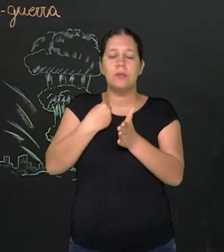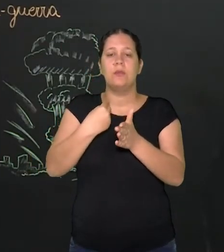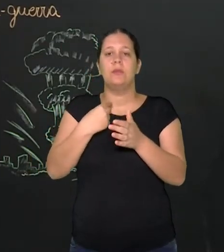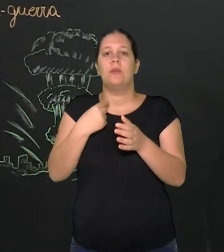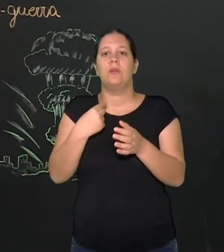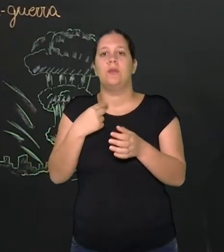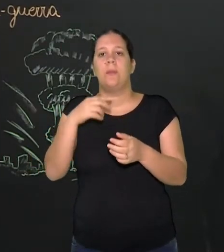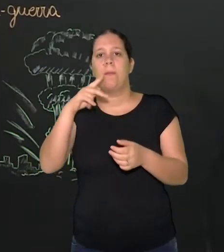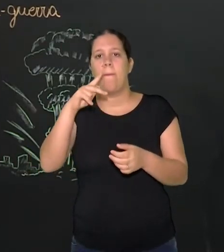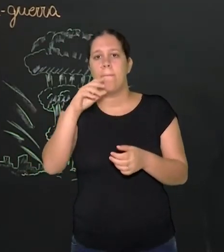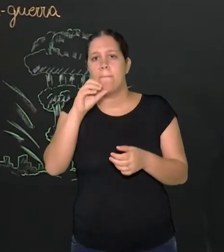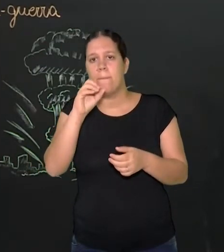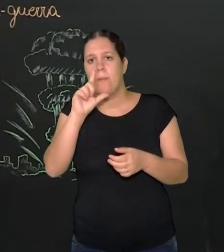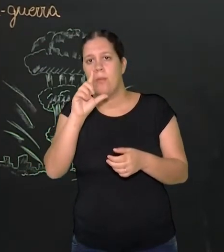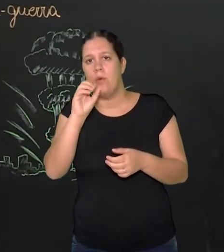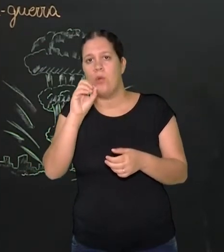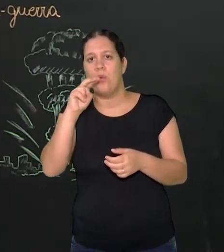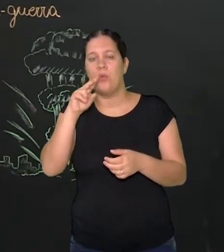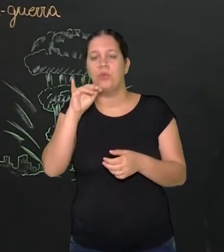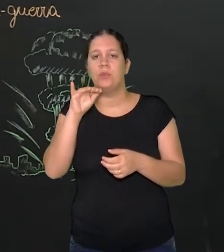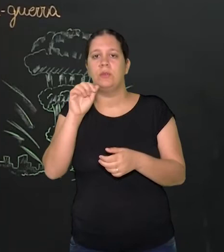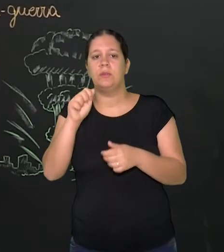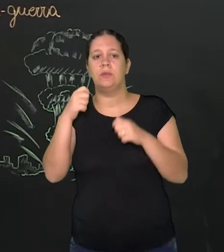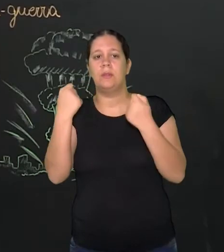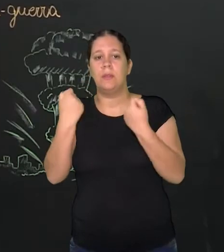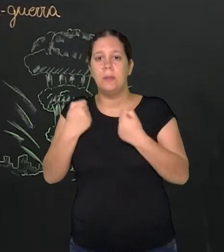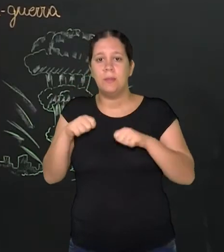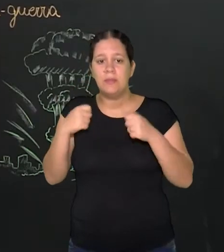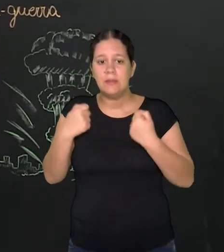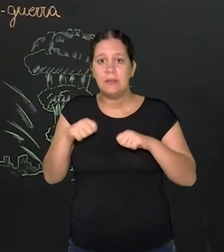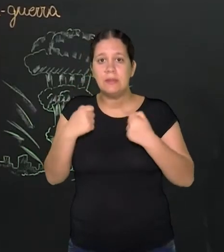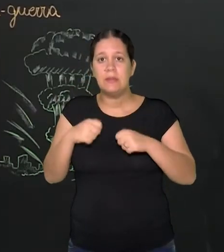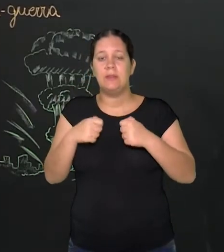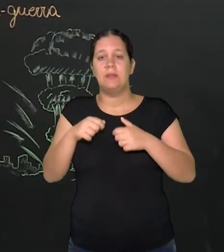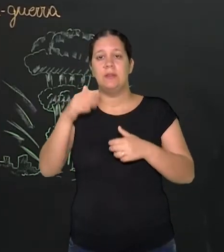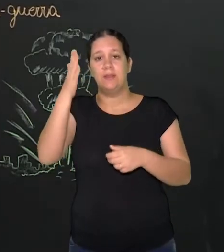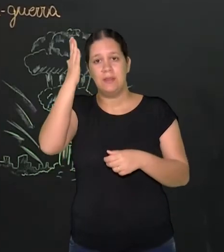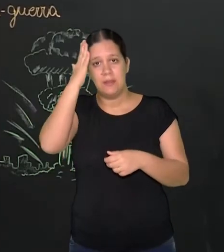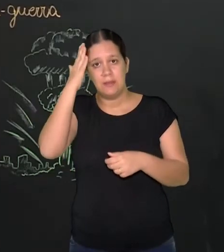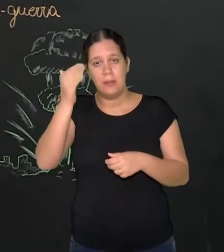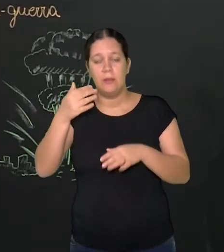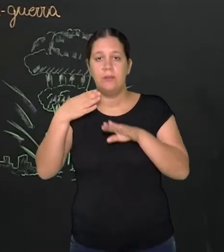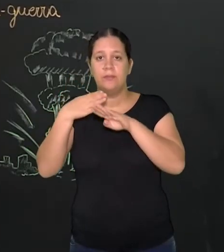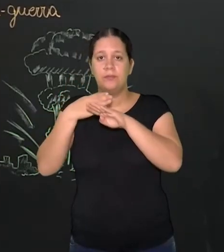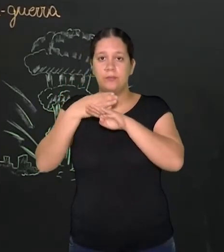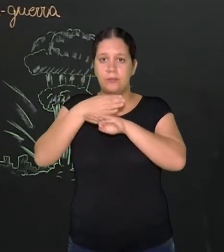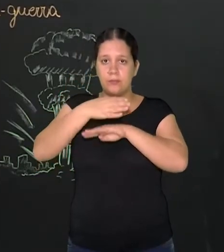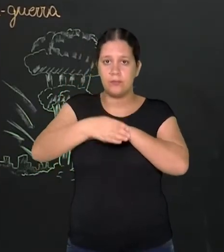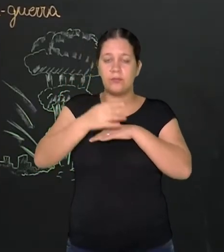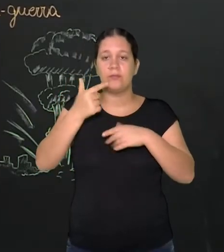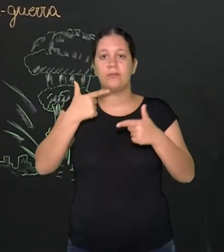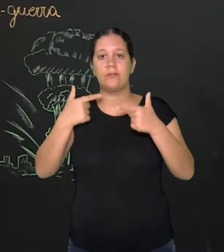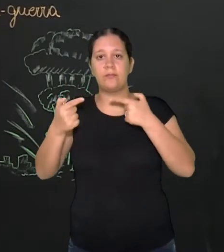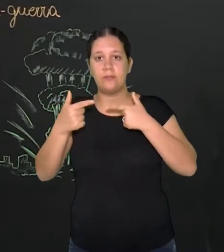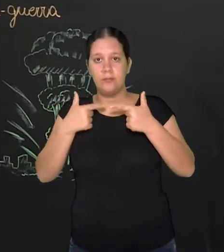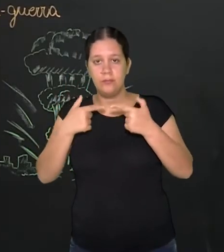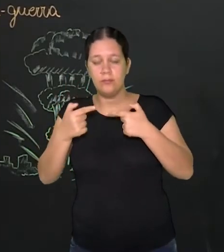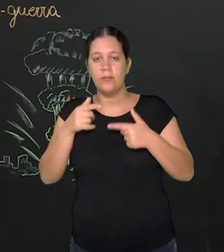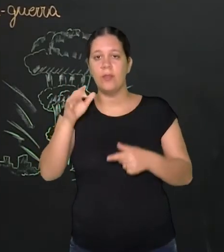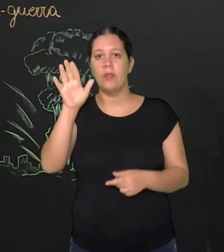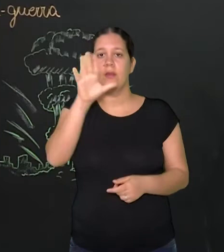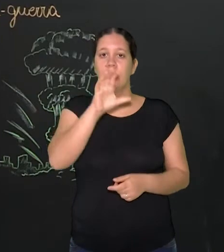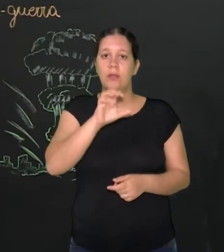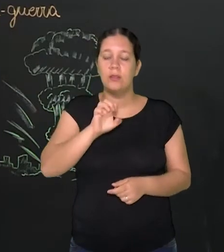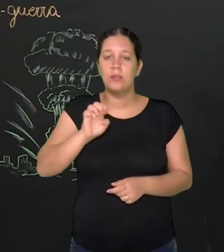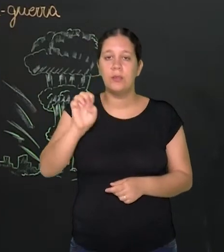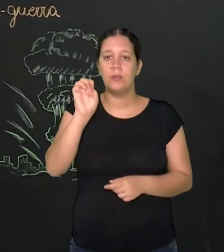Qual que era a grande questão? Bem, tem duas coisas que é necessário ressaltar por que a invasão da Polônia gerou uma guerra de novo na